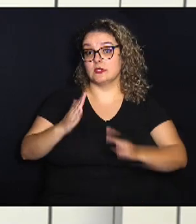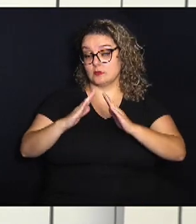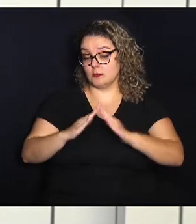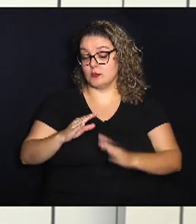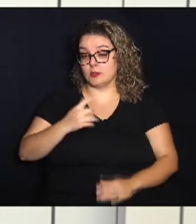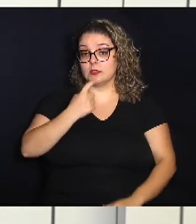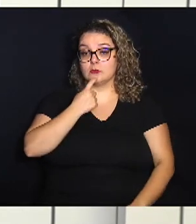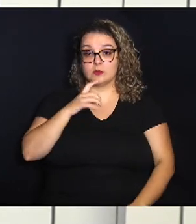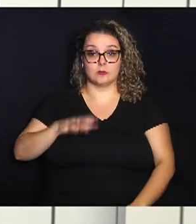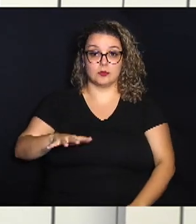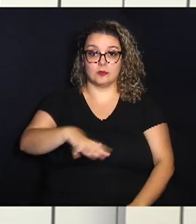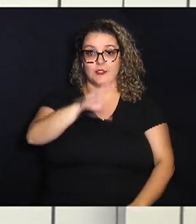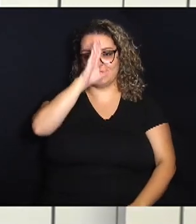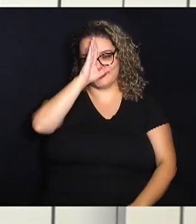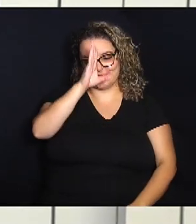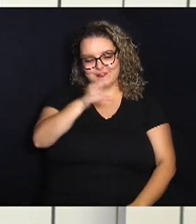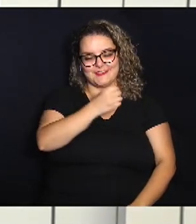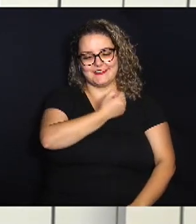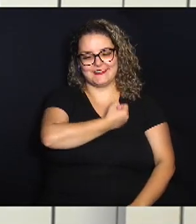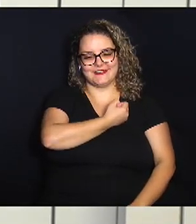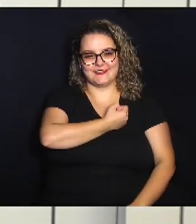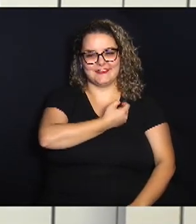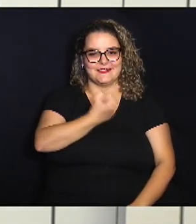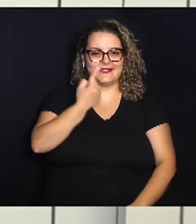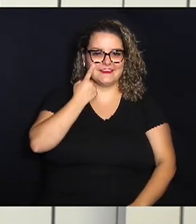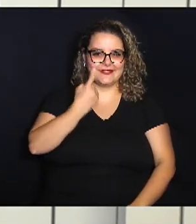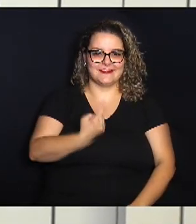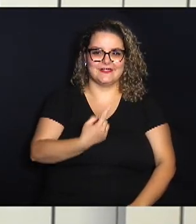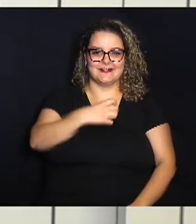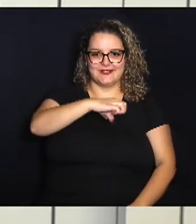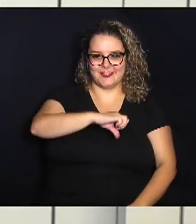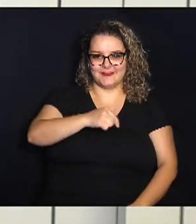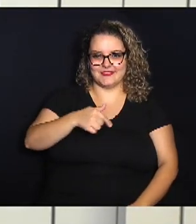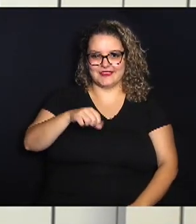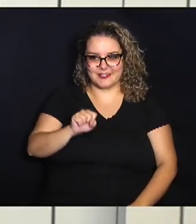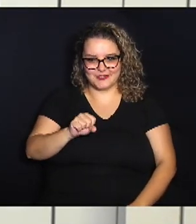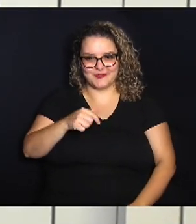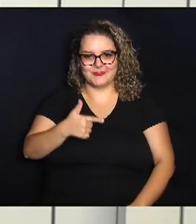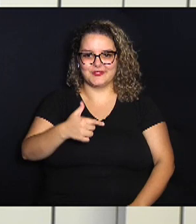você que está em Campinas e região, pode ir direto no